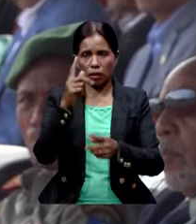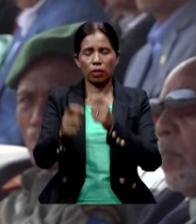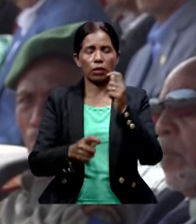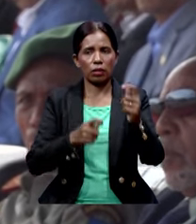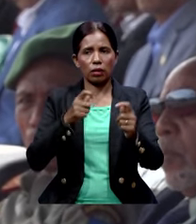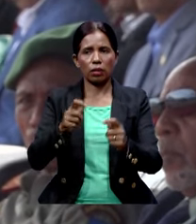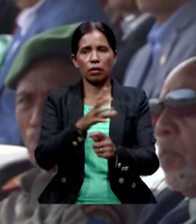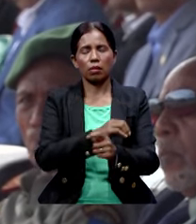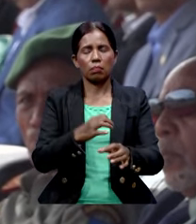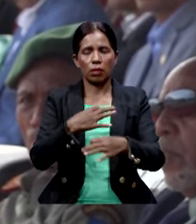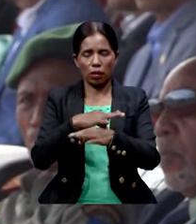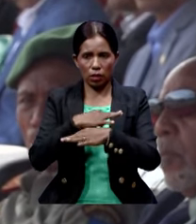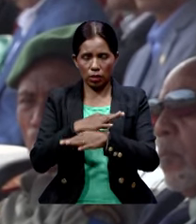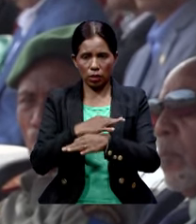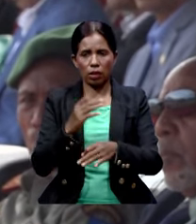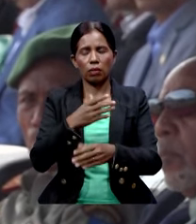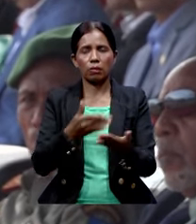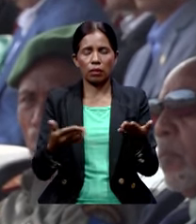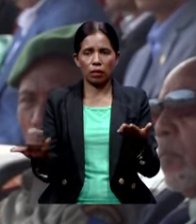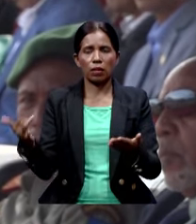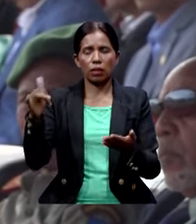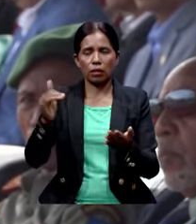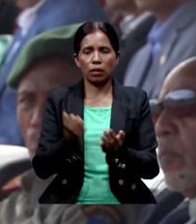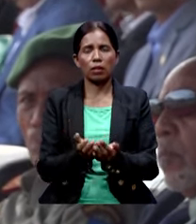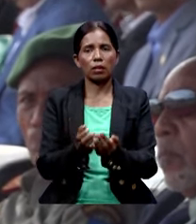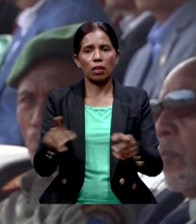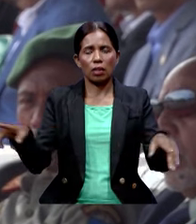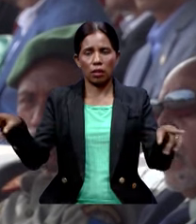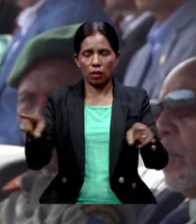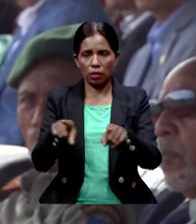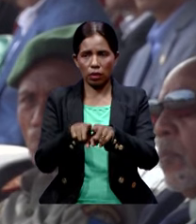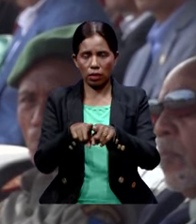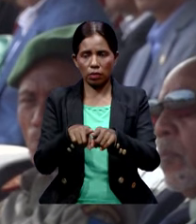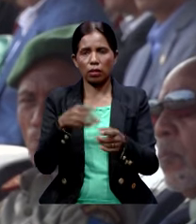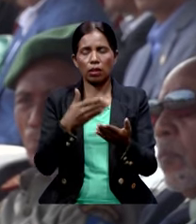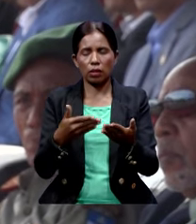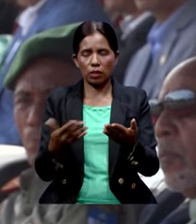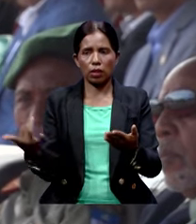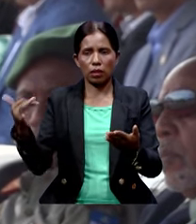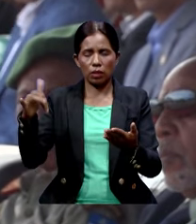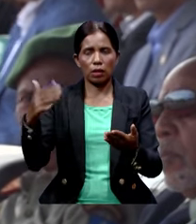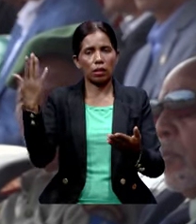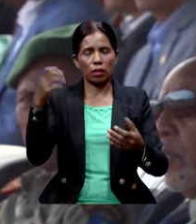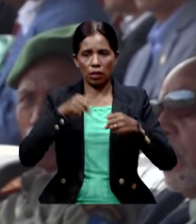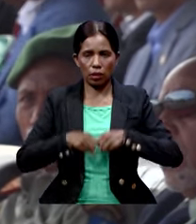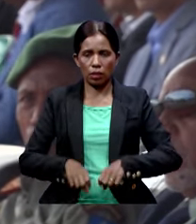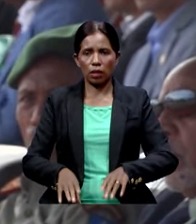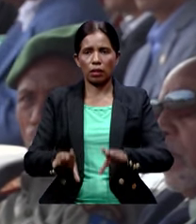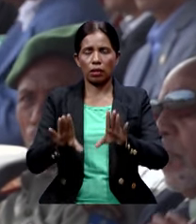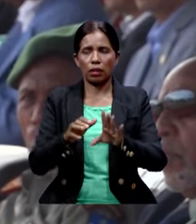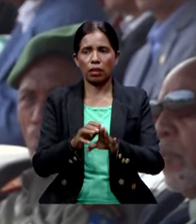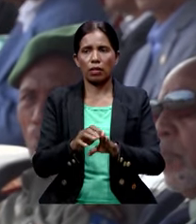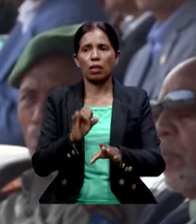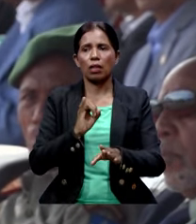para manutenção e reparação de equipamentos navais.